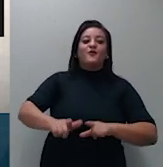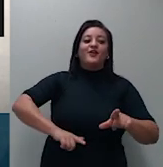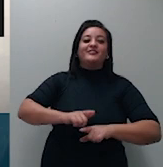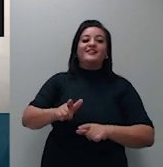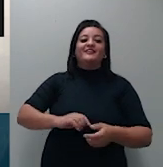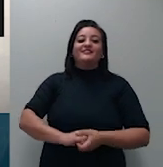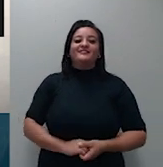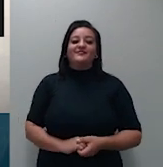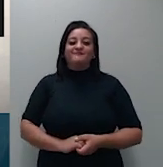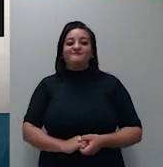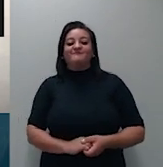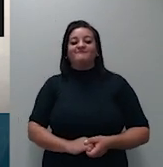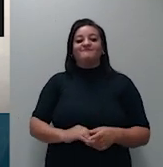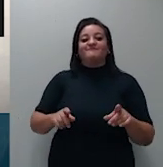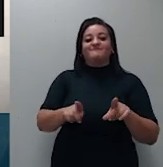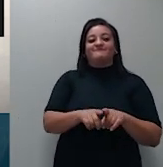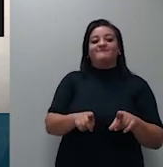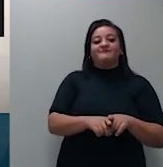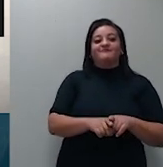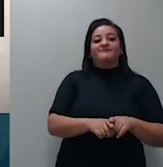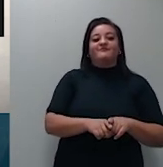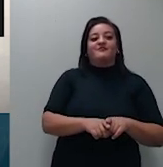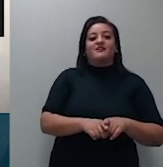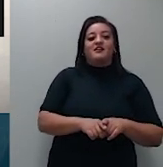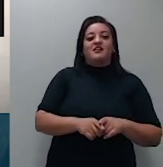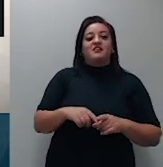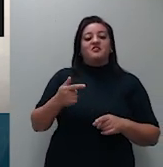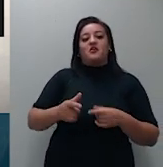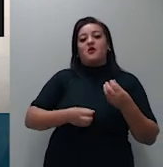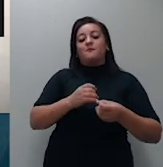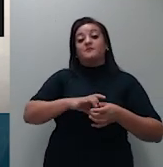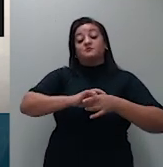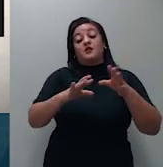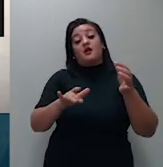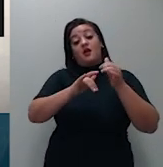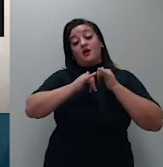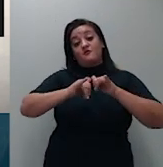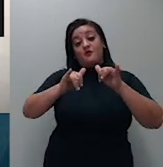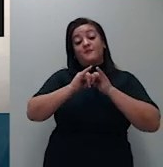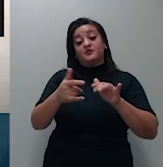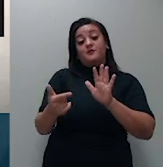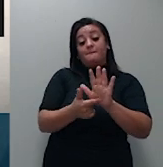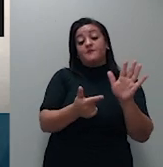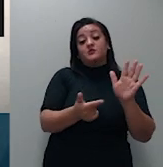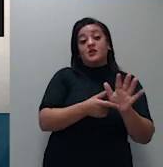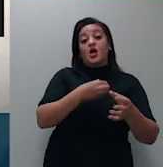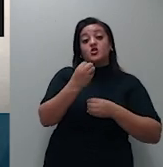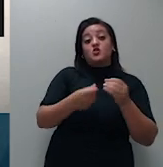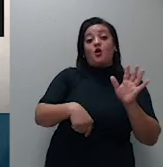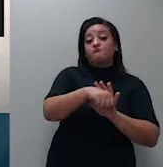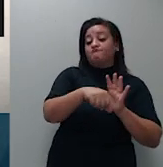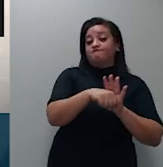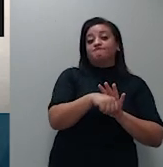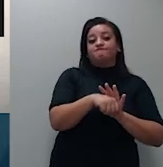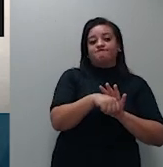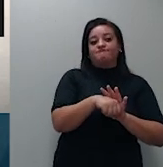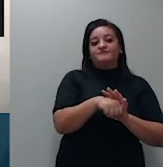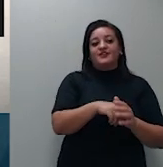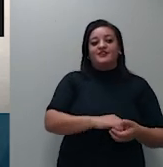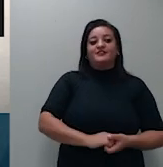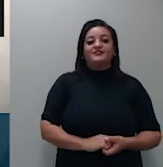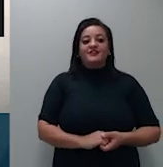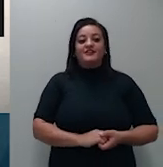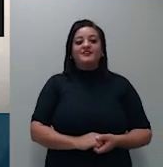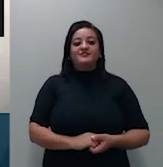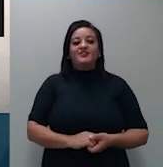assinado tornar indisponível o conteúdo apontado como infringente ressalvadas as disposições